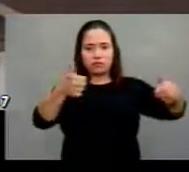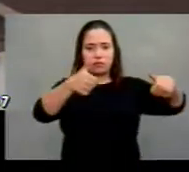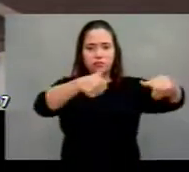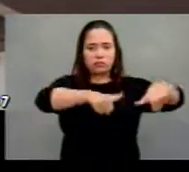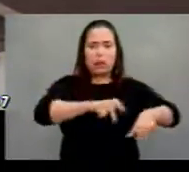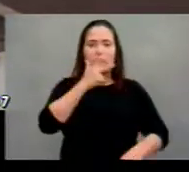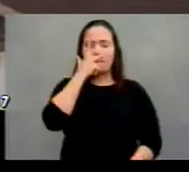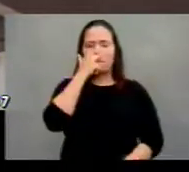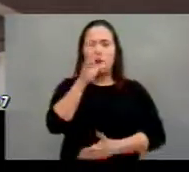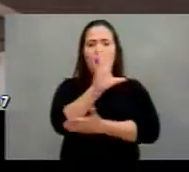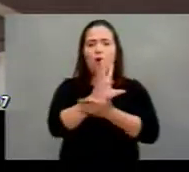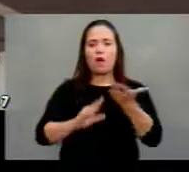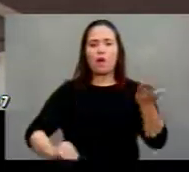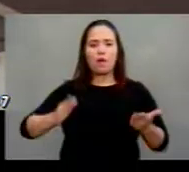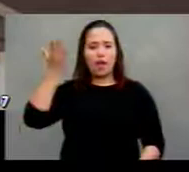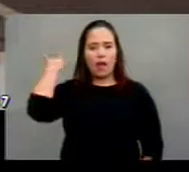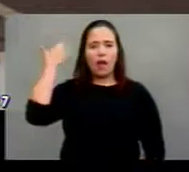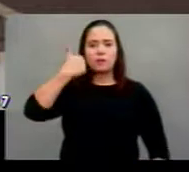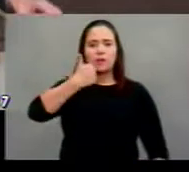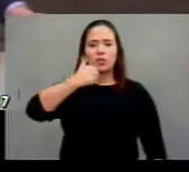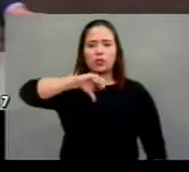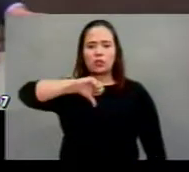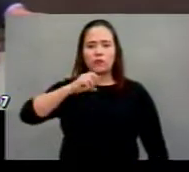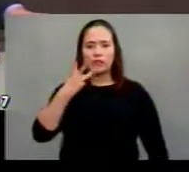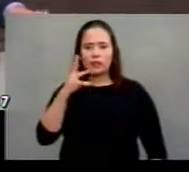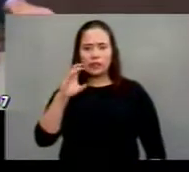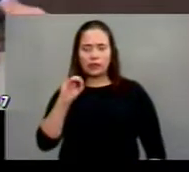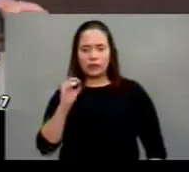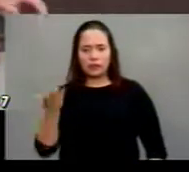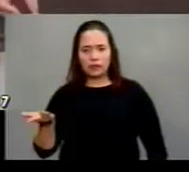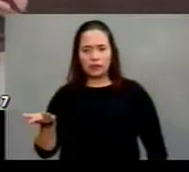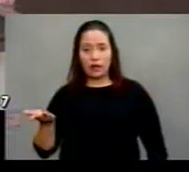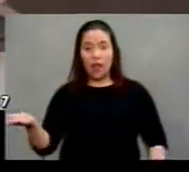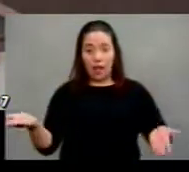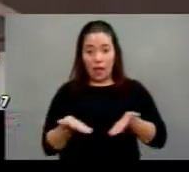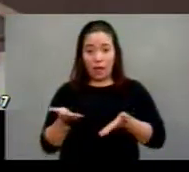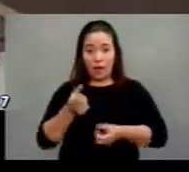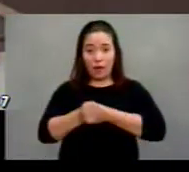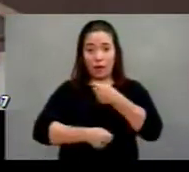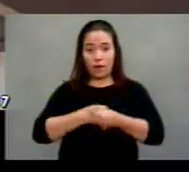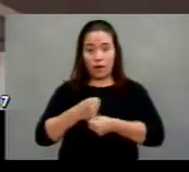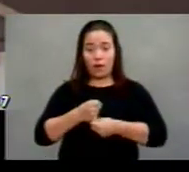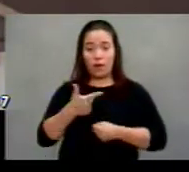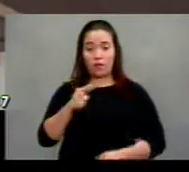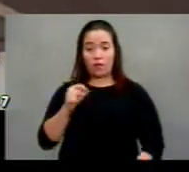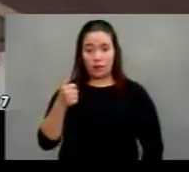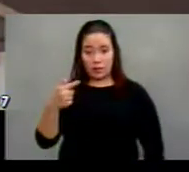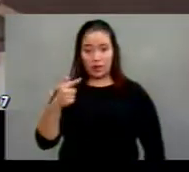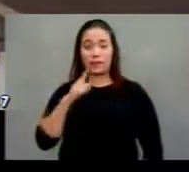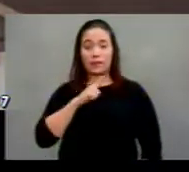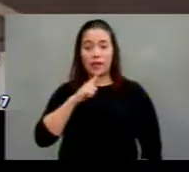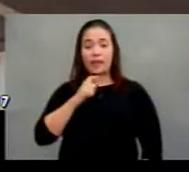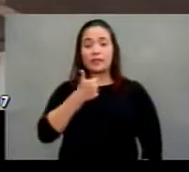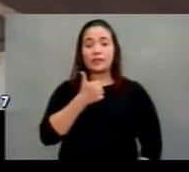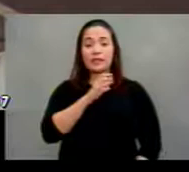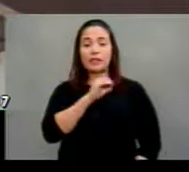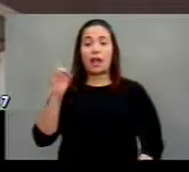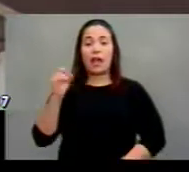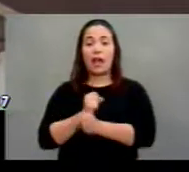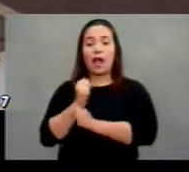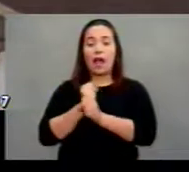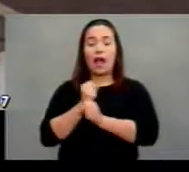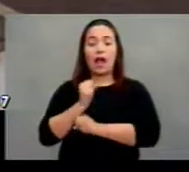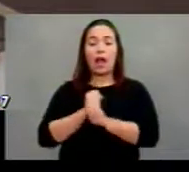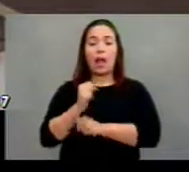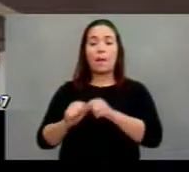30. Esse ano completam-se 100 anos da primeira grande greve